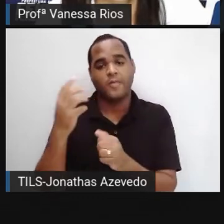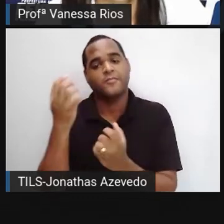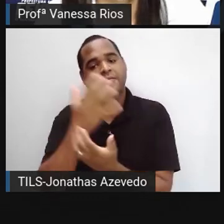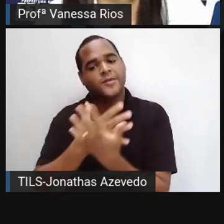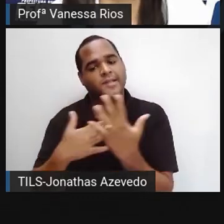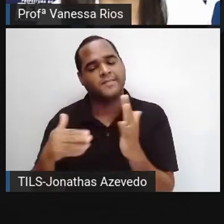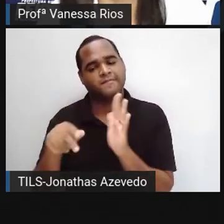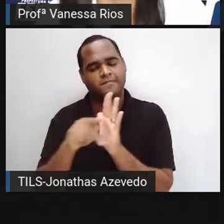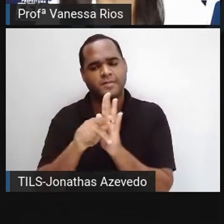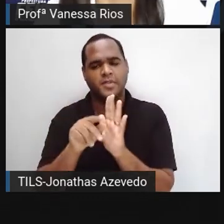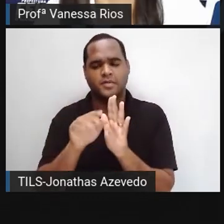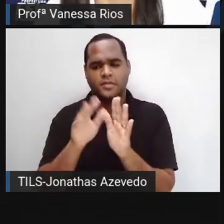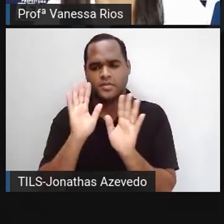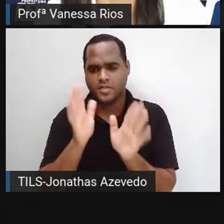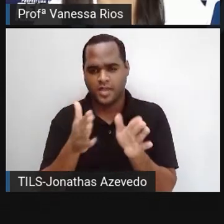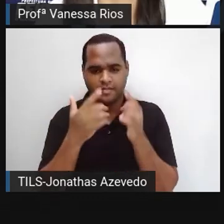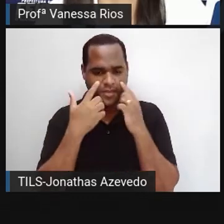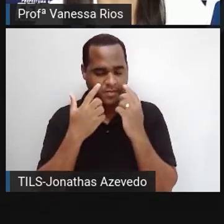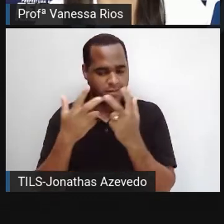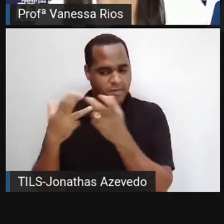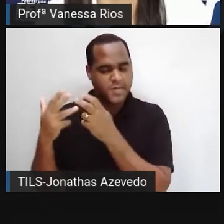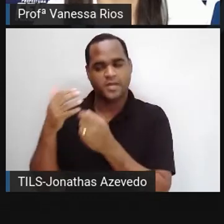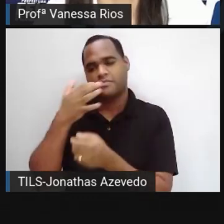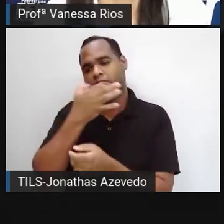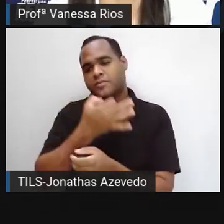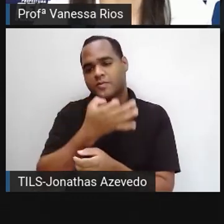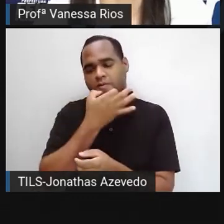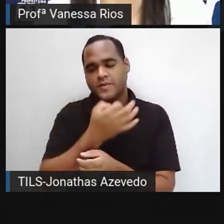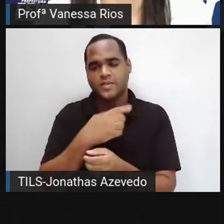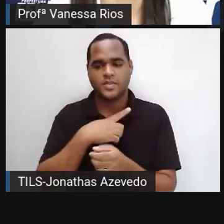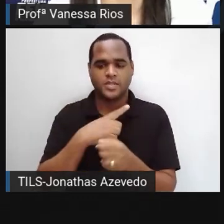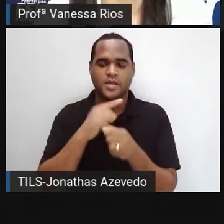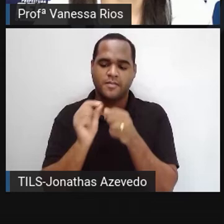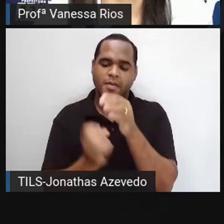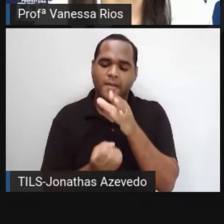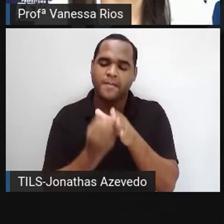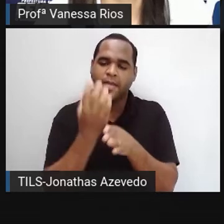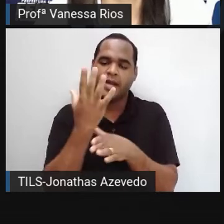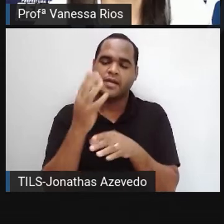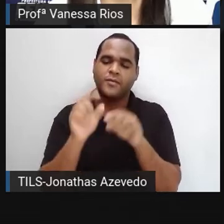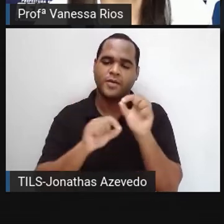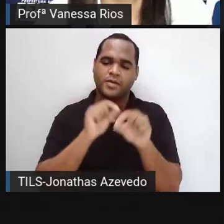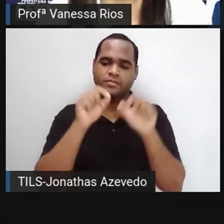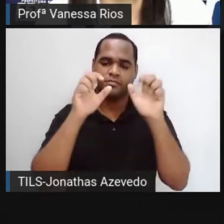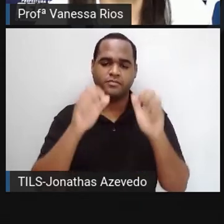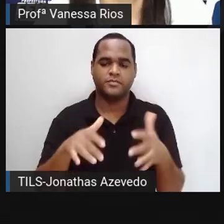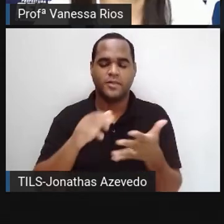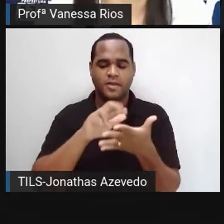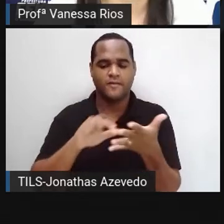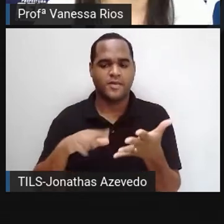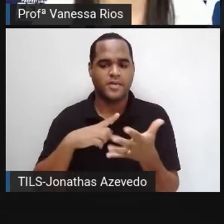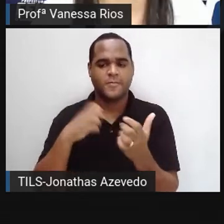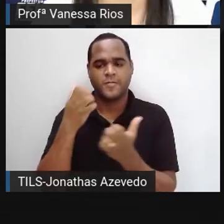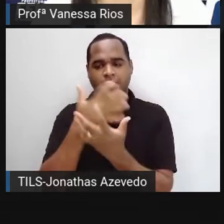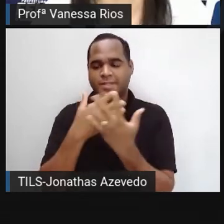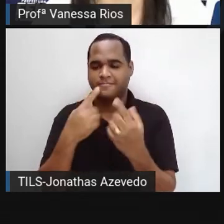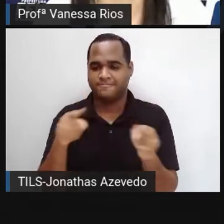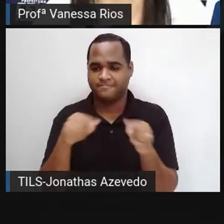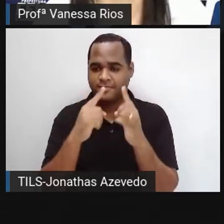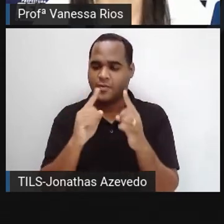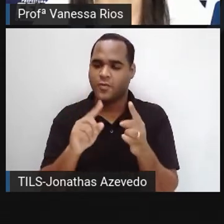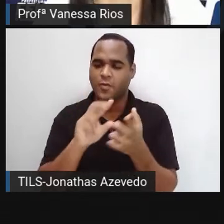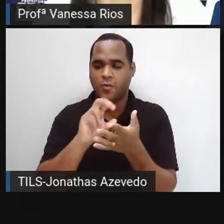músicas. E a gente já observou aí a sugestão de produzir um instrumento musical ou vários